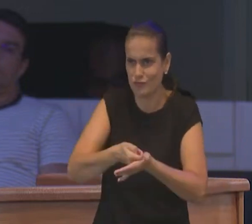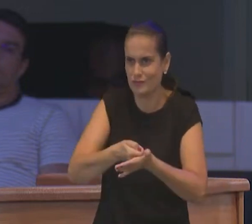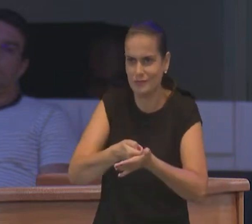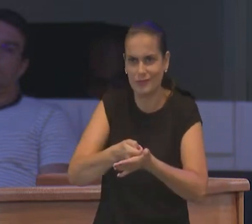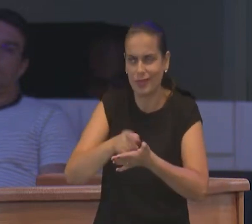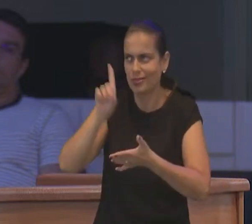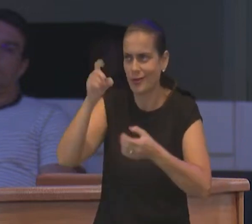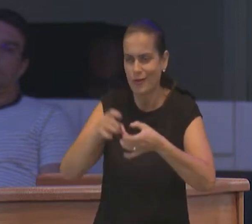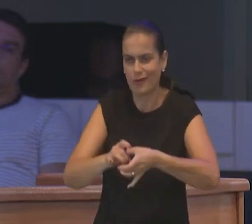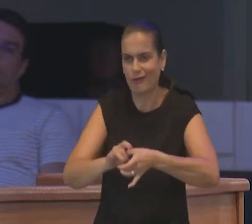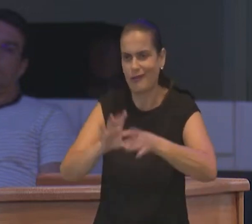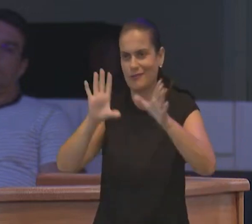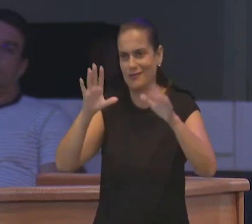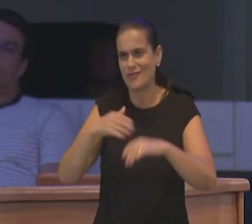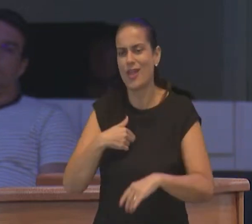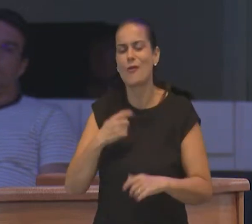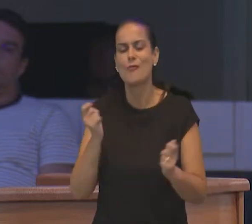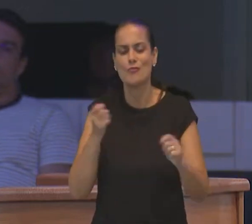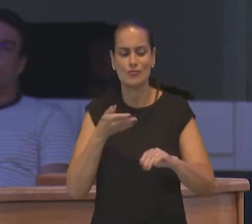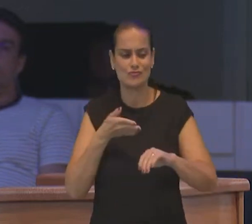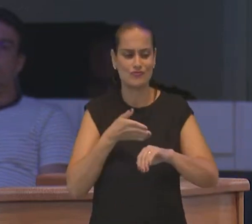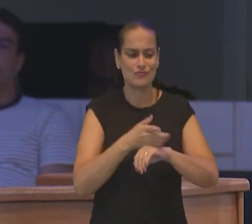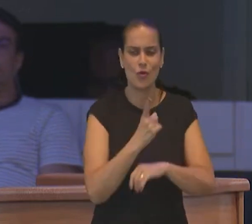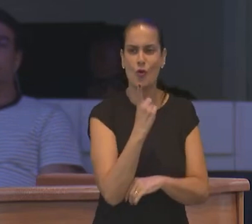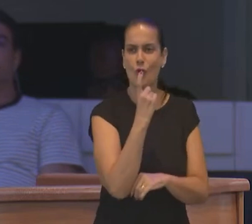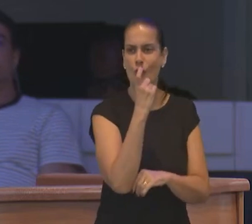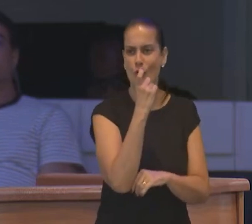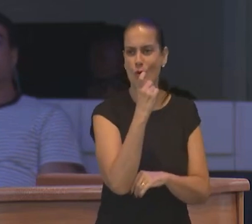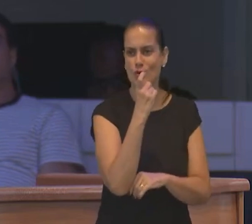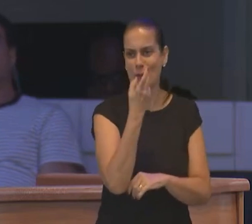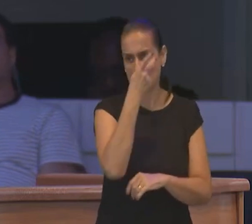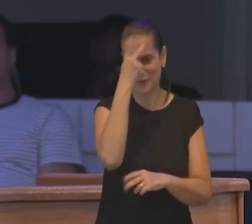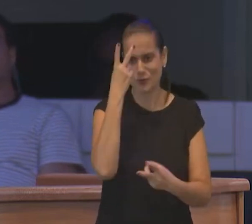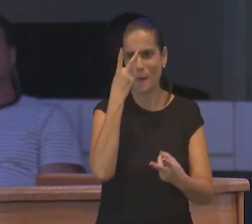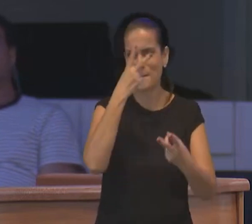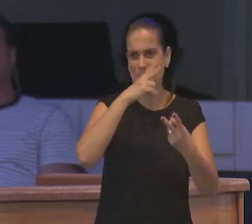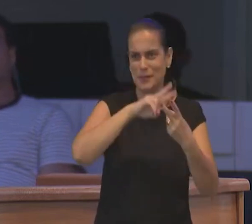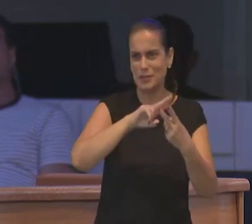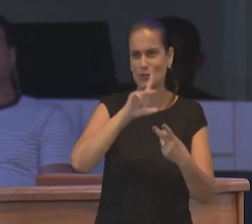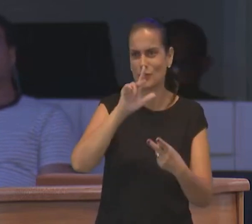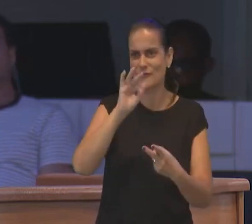Deus me deu essa honra, meus irmãos, de batizar o único preso federal do nosso Brasil.